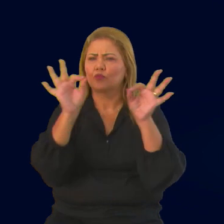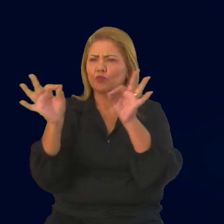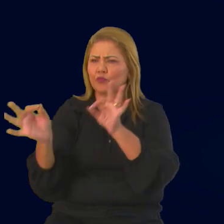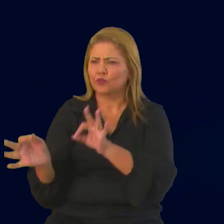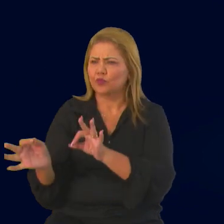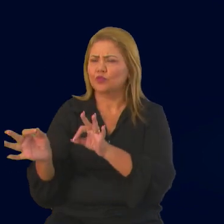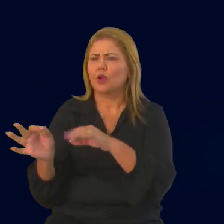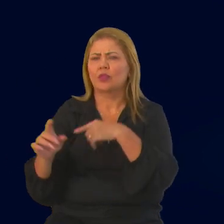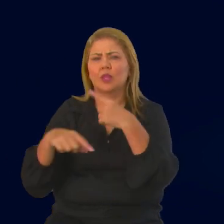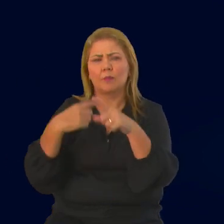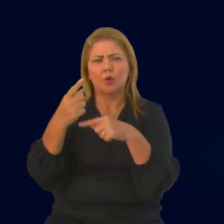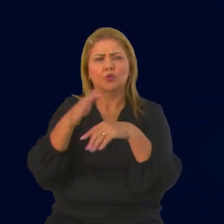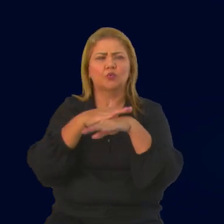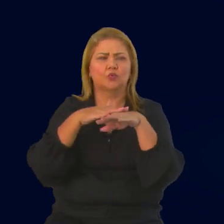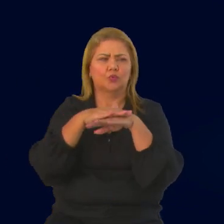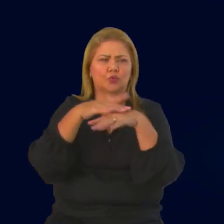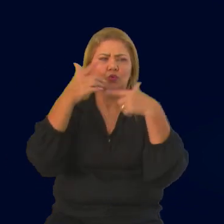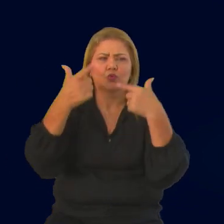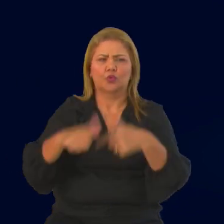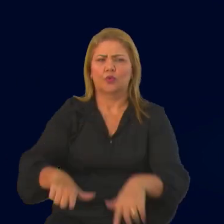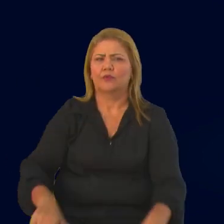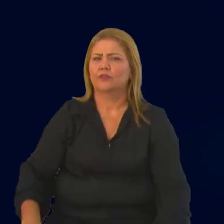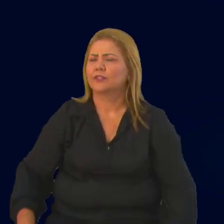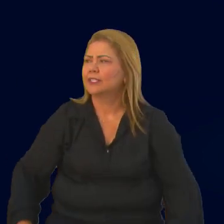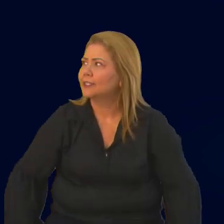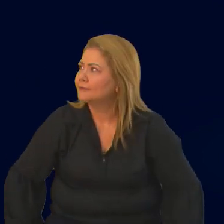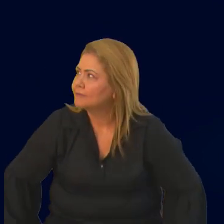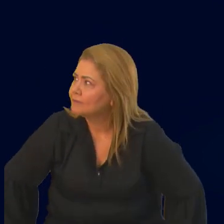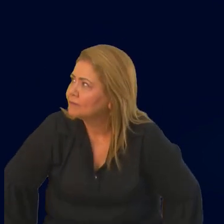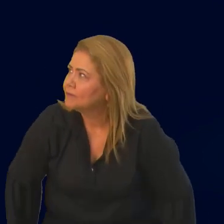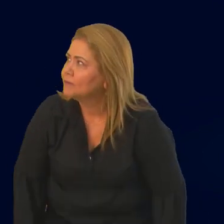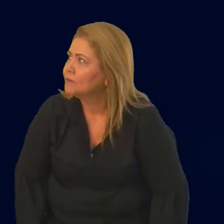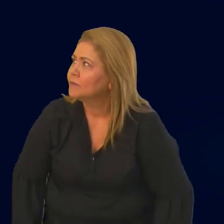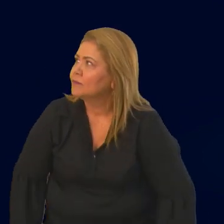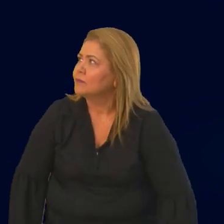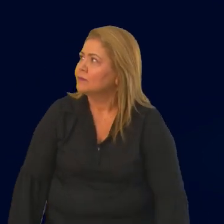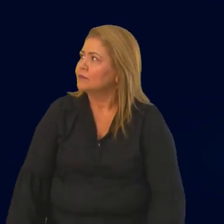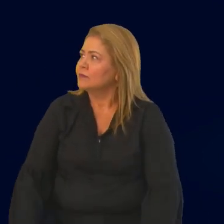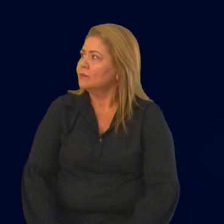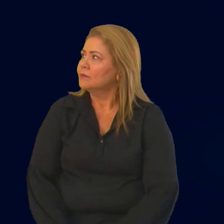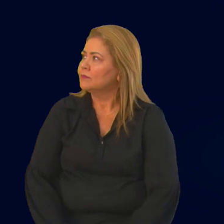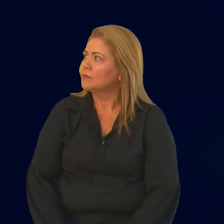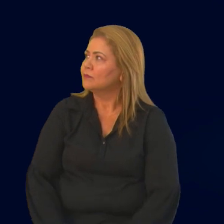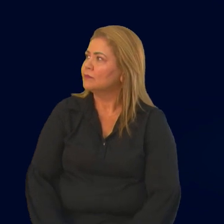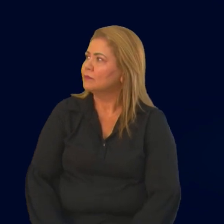Depois nós conversamos mais. Acho que dá para diminuir um pouquinho o volume.